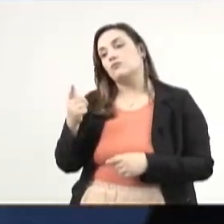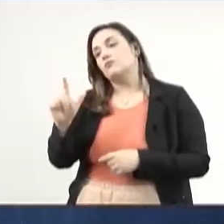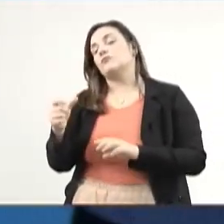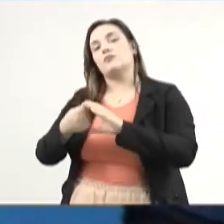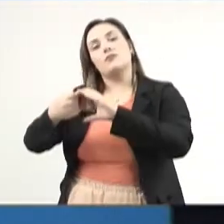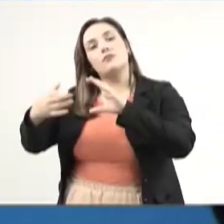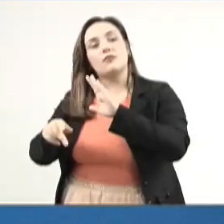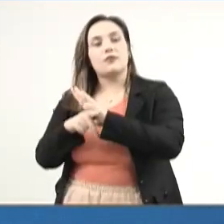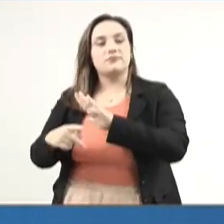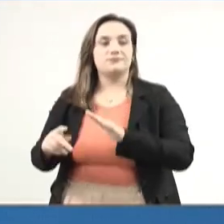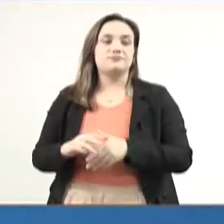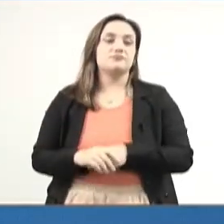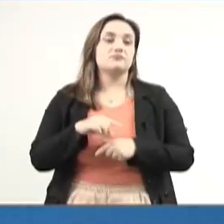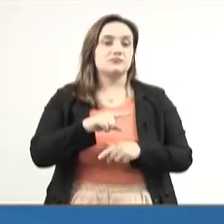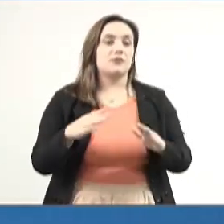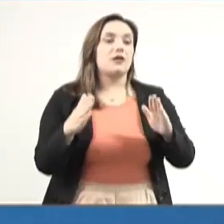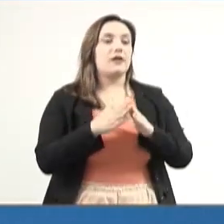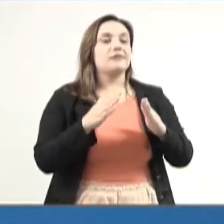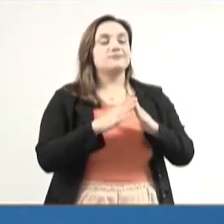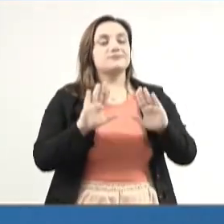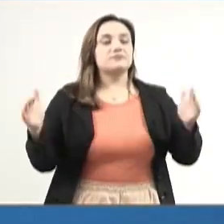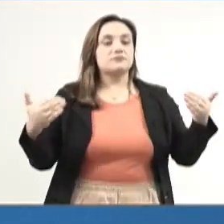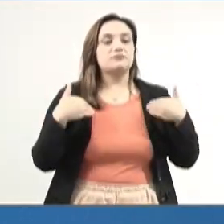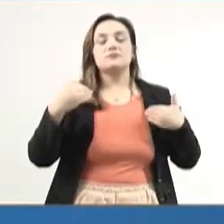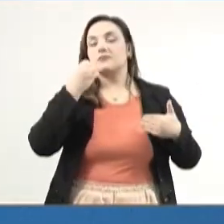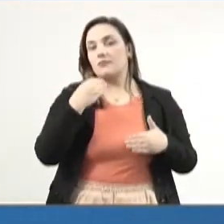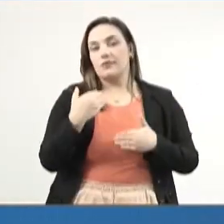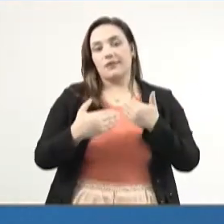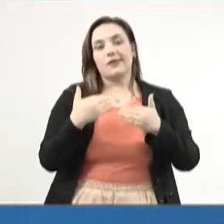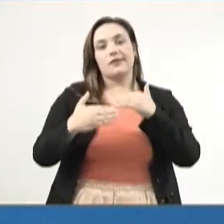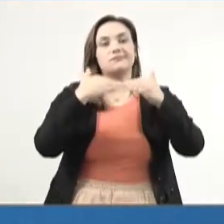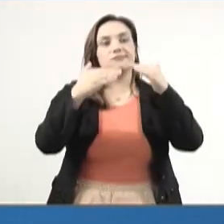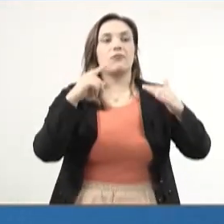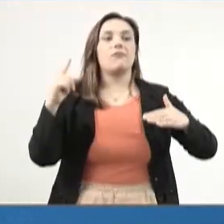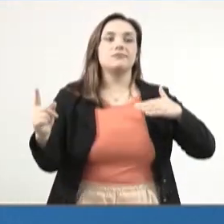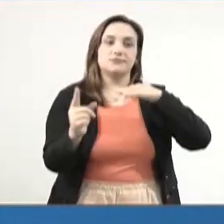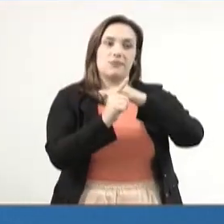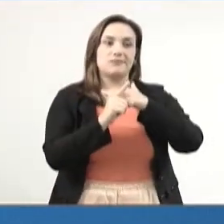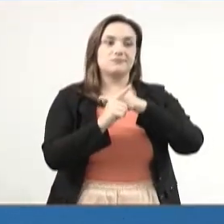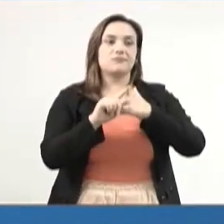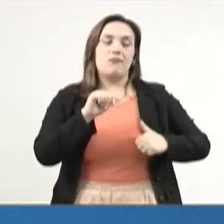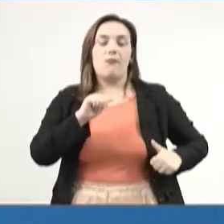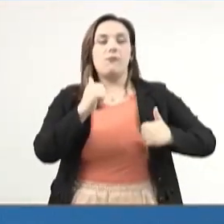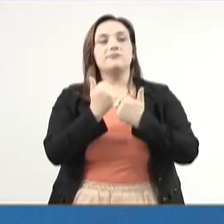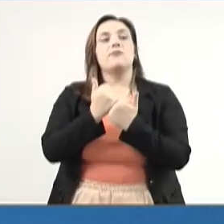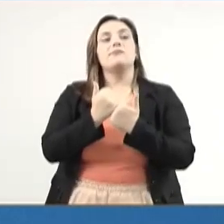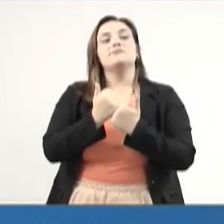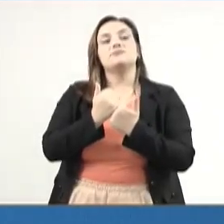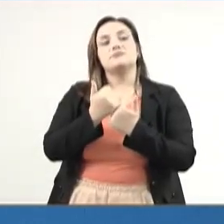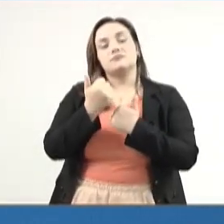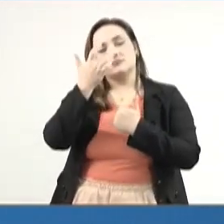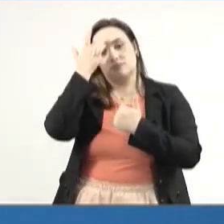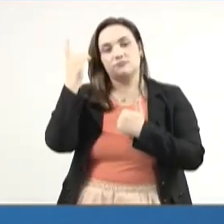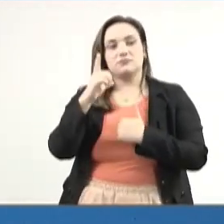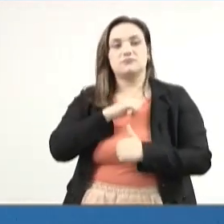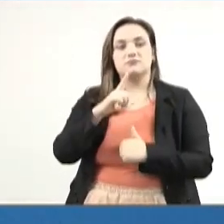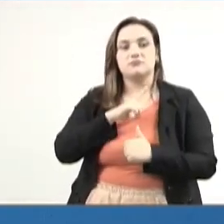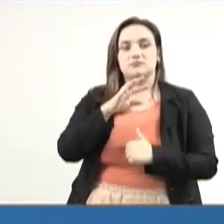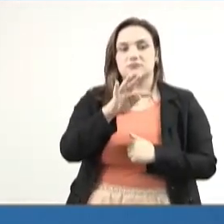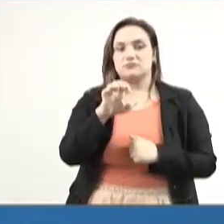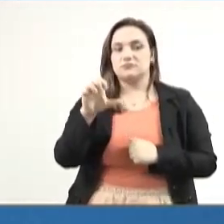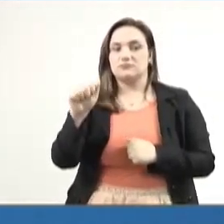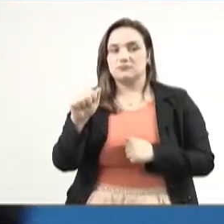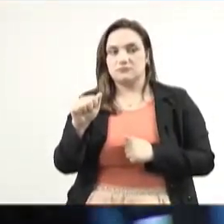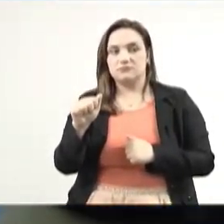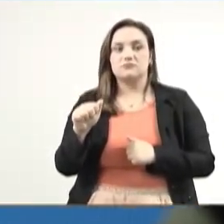A Casa do Autista representará um avanço significativo no atendimento e suporte às pessoas com TEA e outras